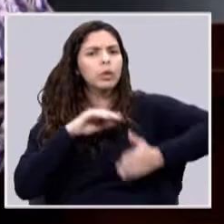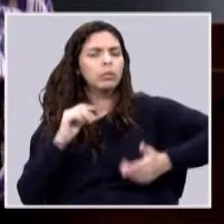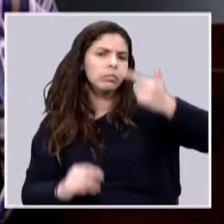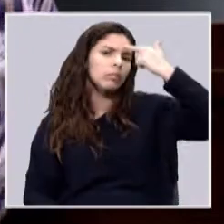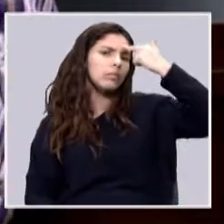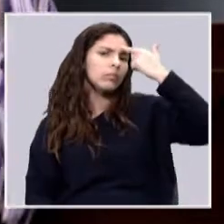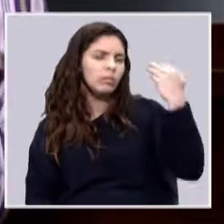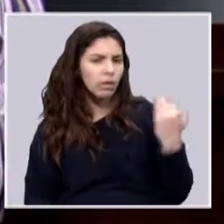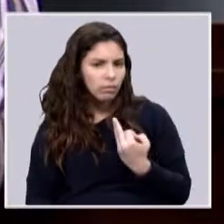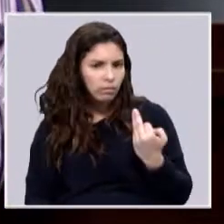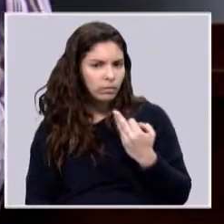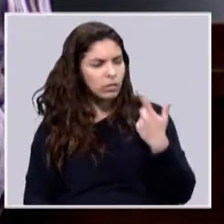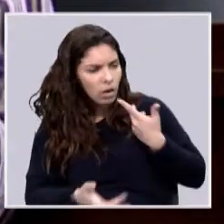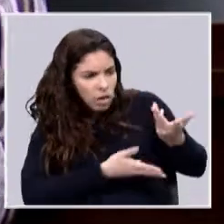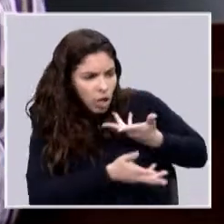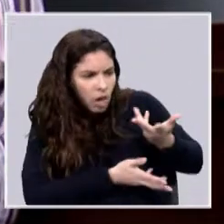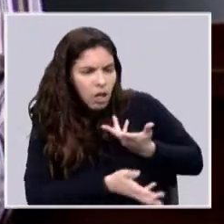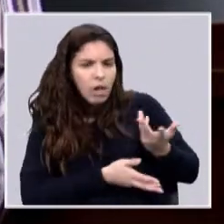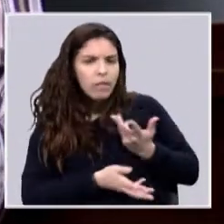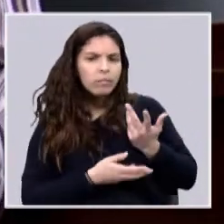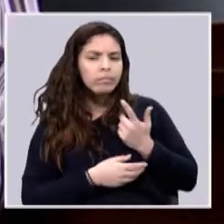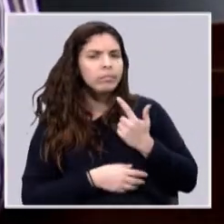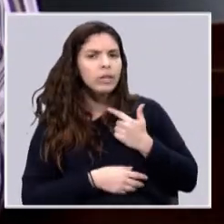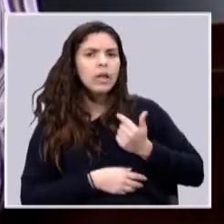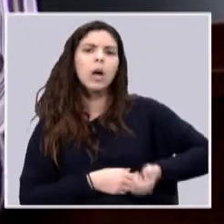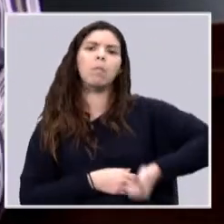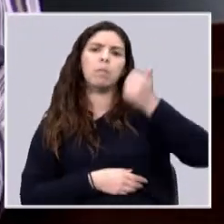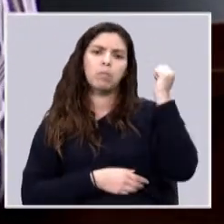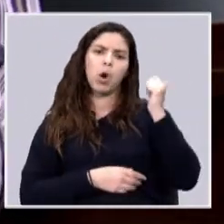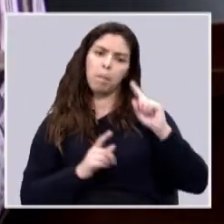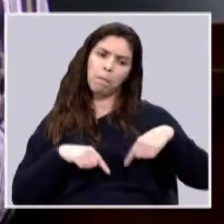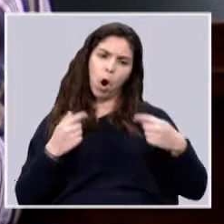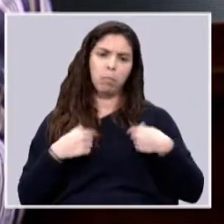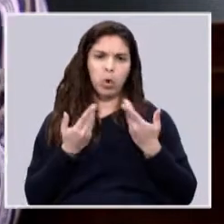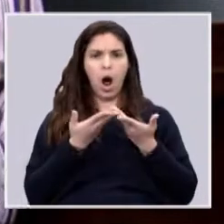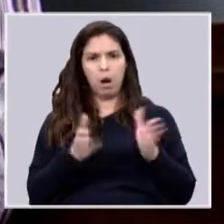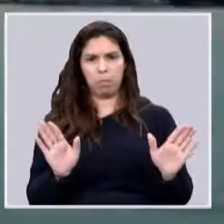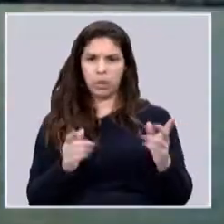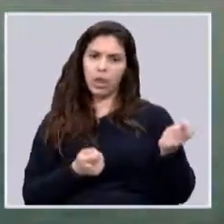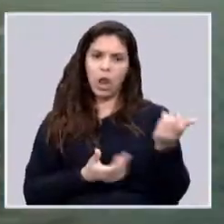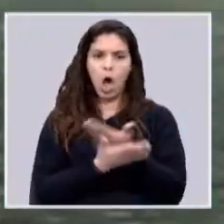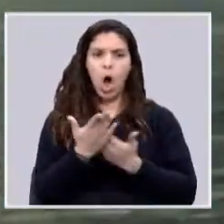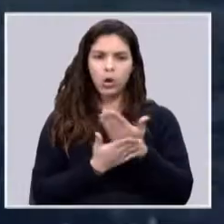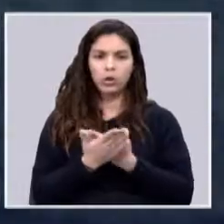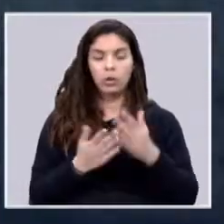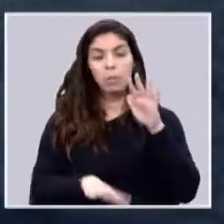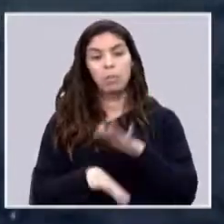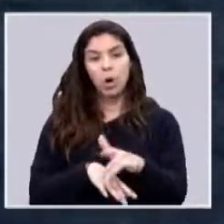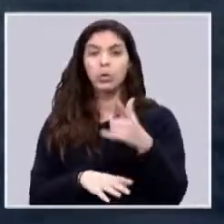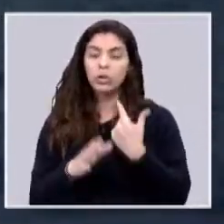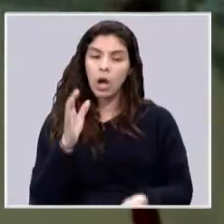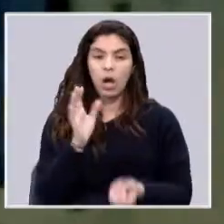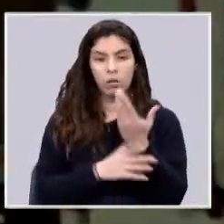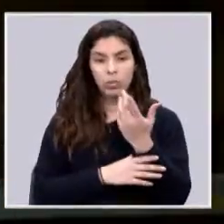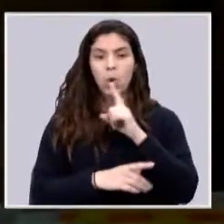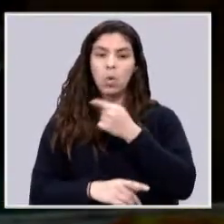tónico e outro começámos ali a conspirar que estava se calhar na hora de começarmos um negócio nosso. E foi assim que nasceu a Flying Sharks,